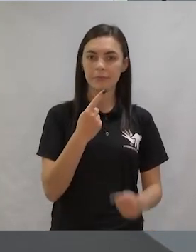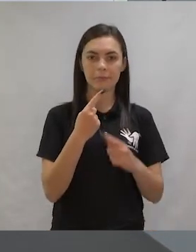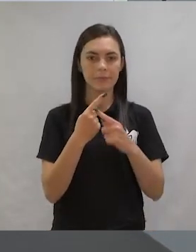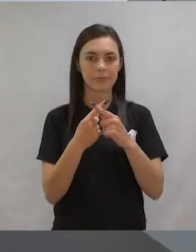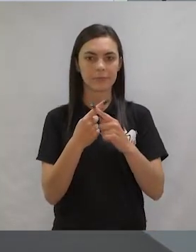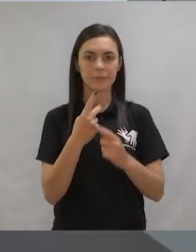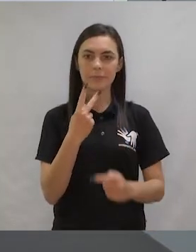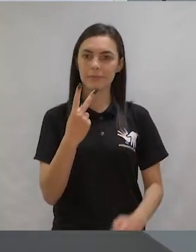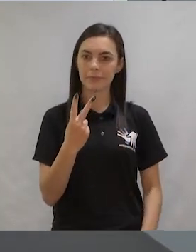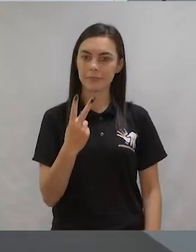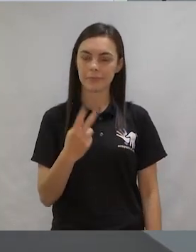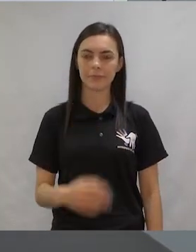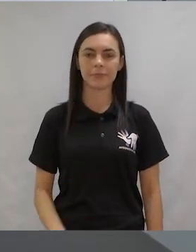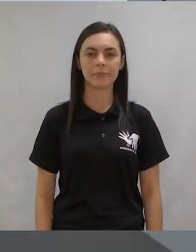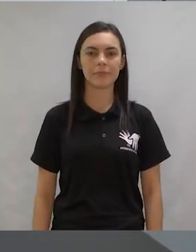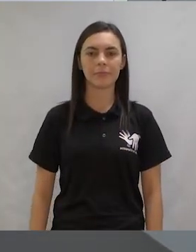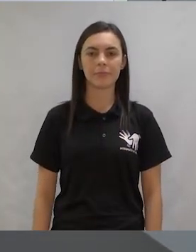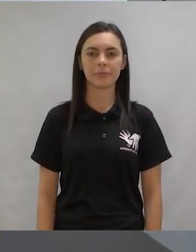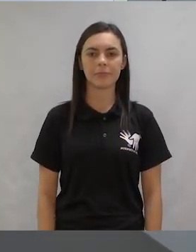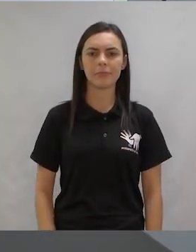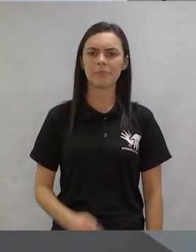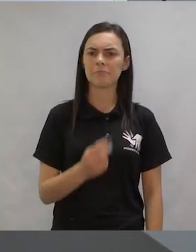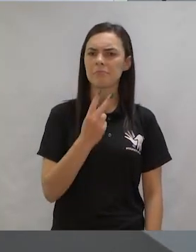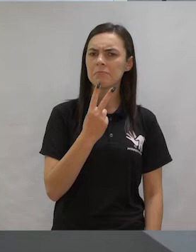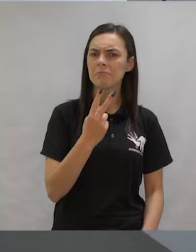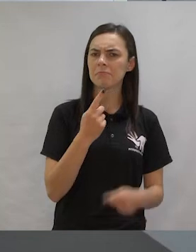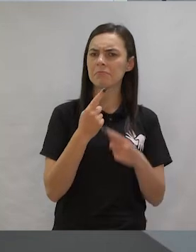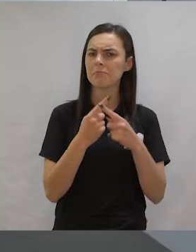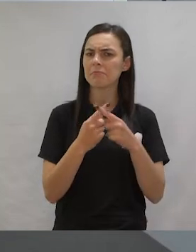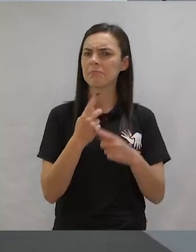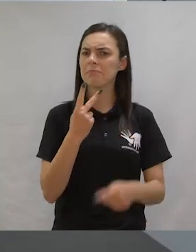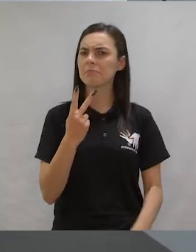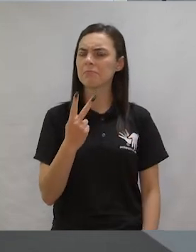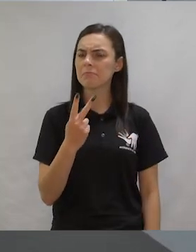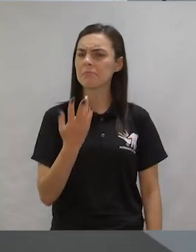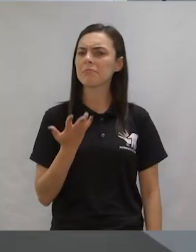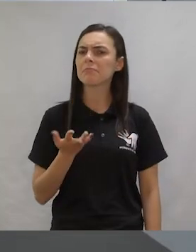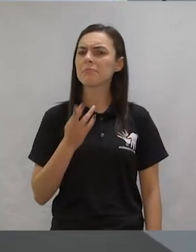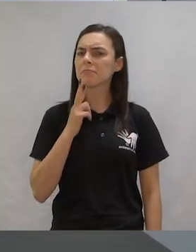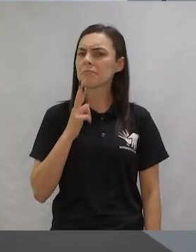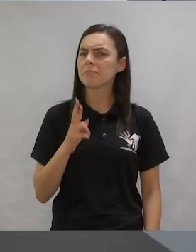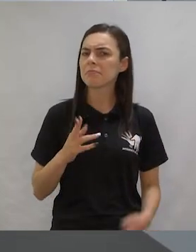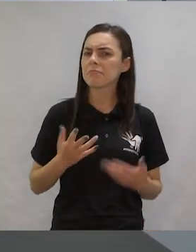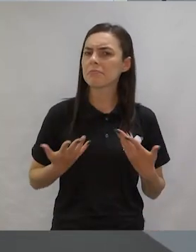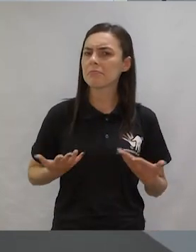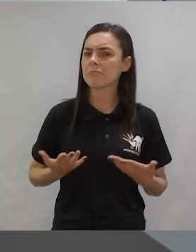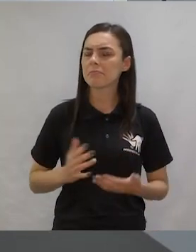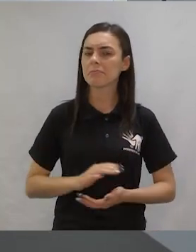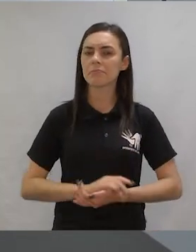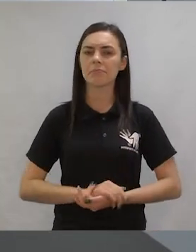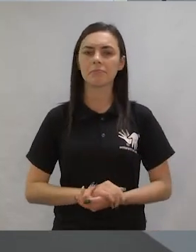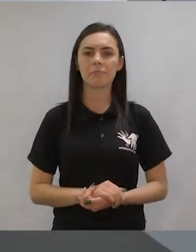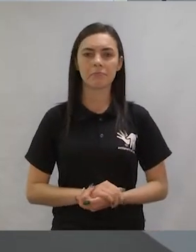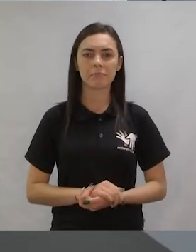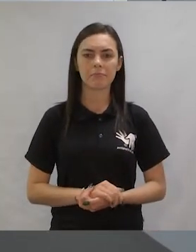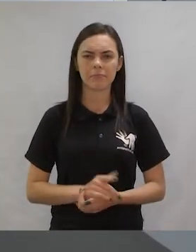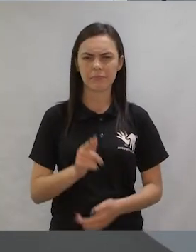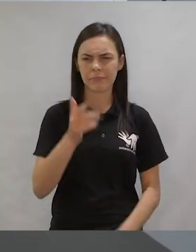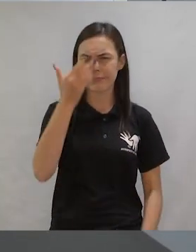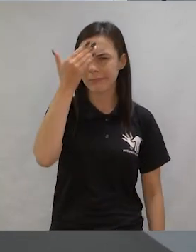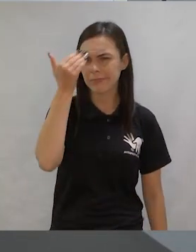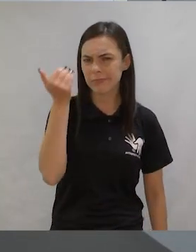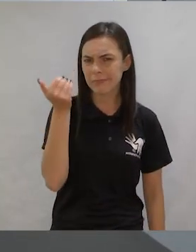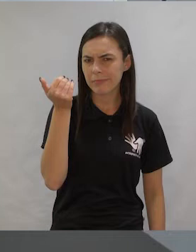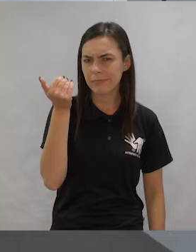2 vezes 2. Quanto que é 2 vezes o número 2?